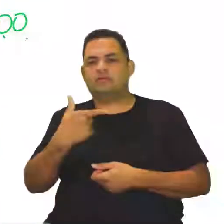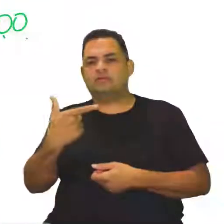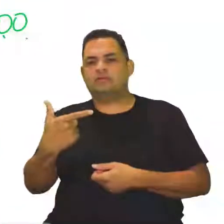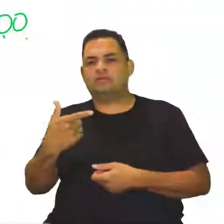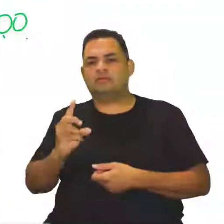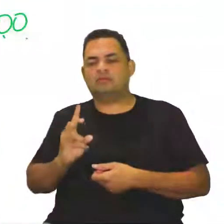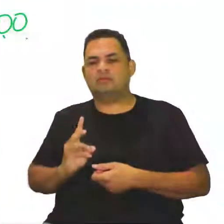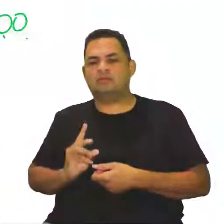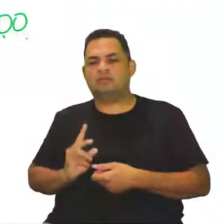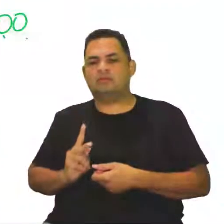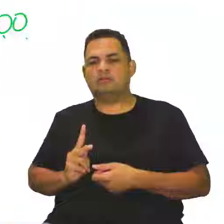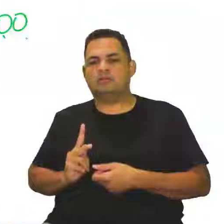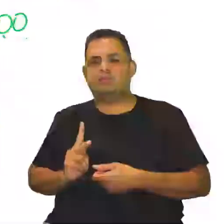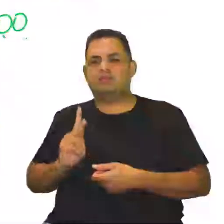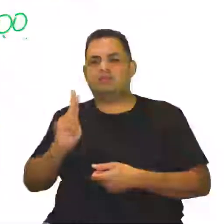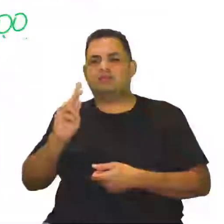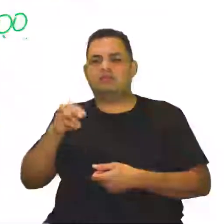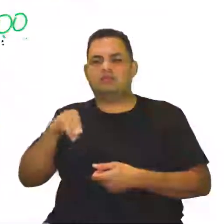2,2